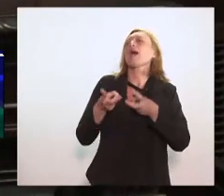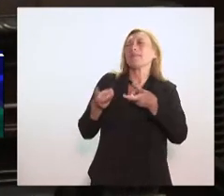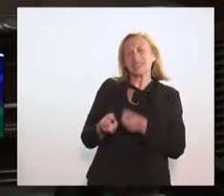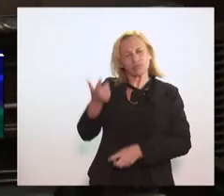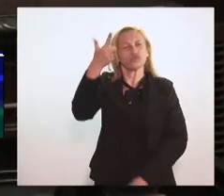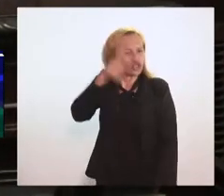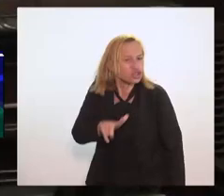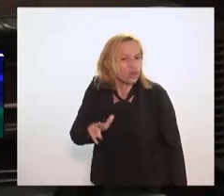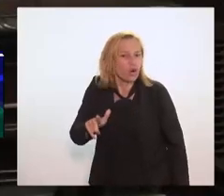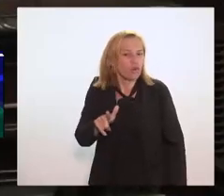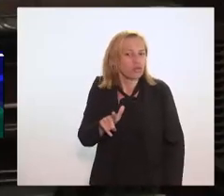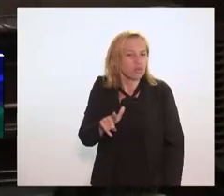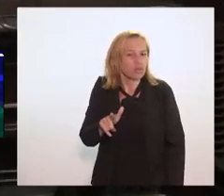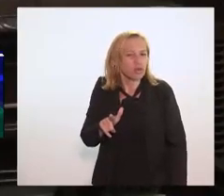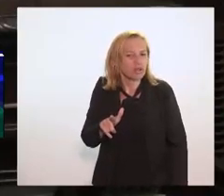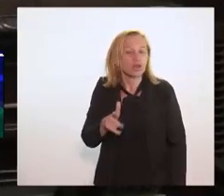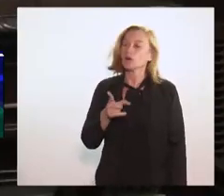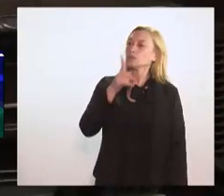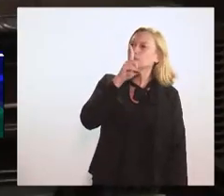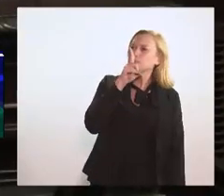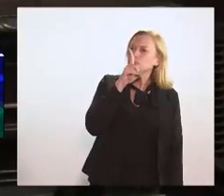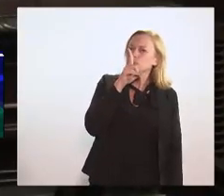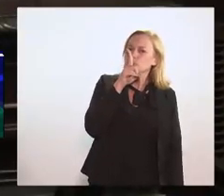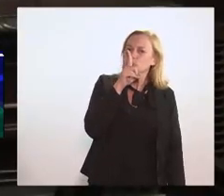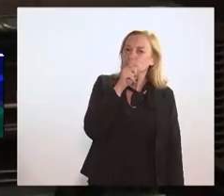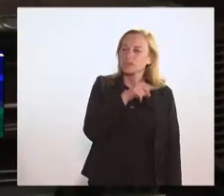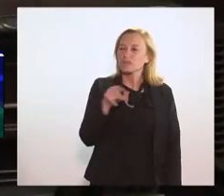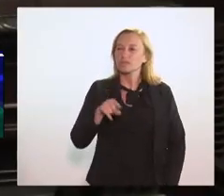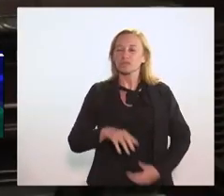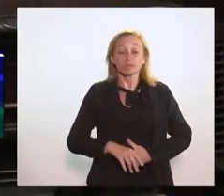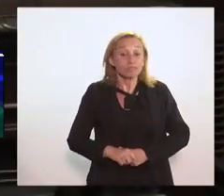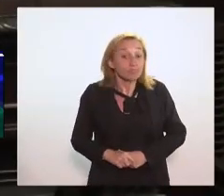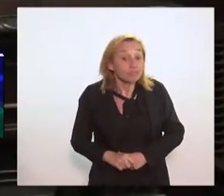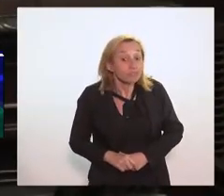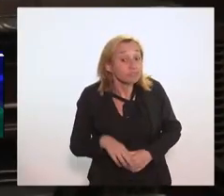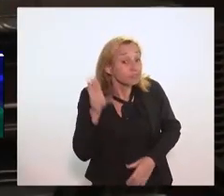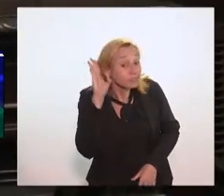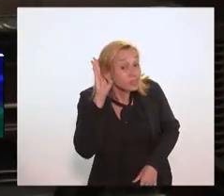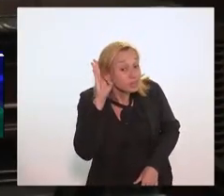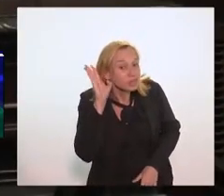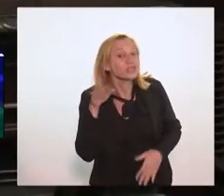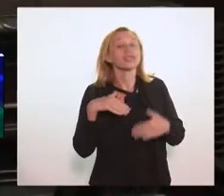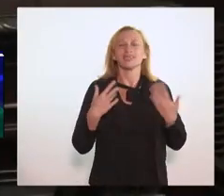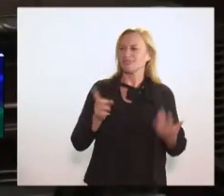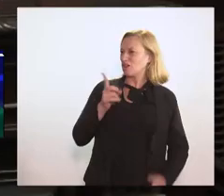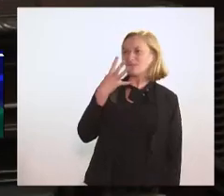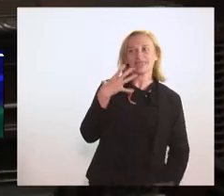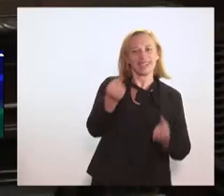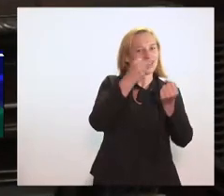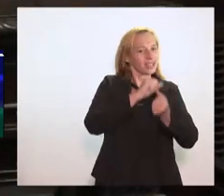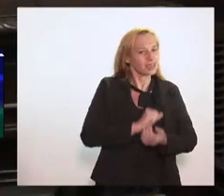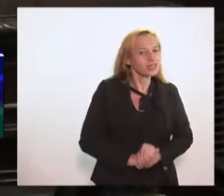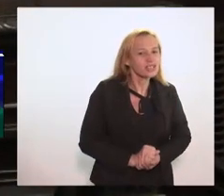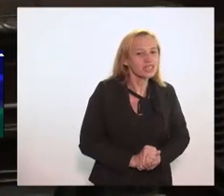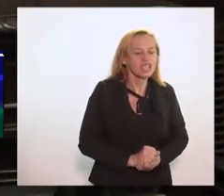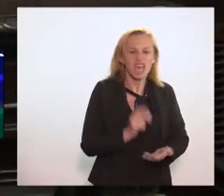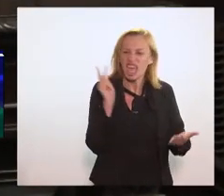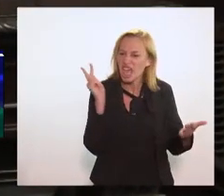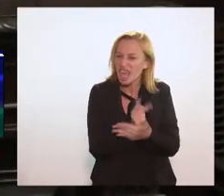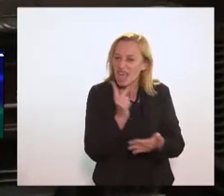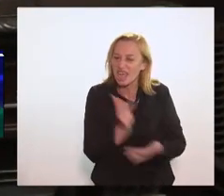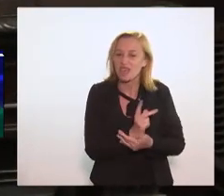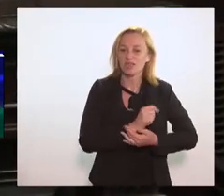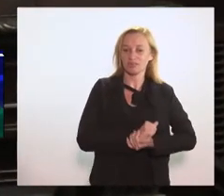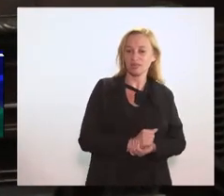uma vez o silêncio de vossas excelências. Então, não admitirei hipocrisia,